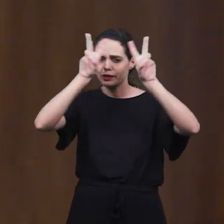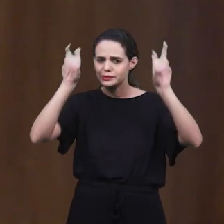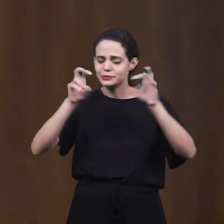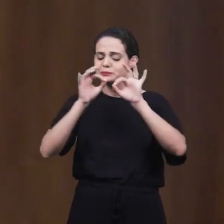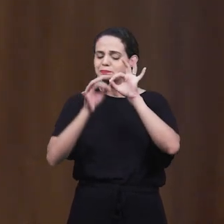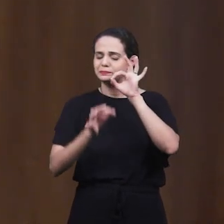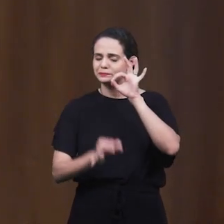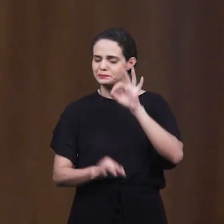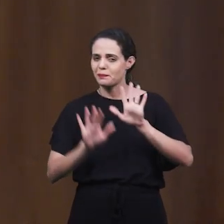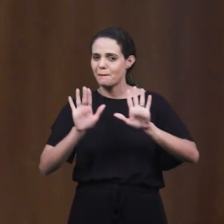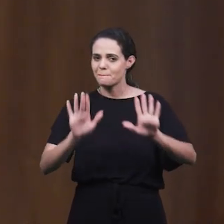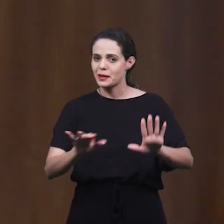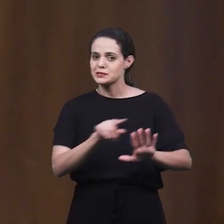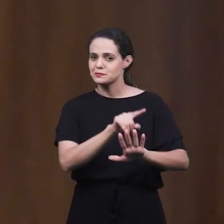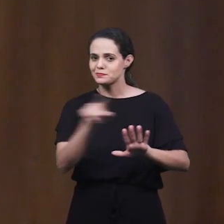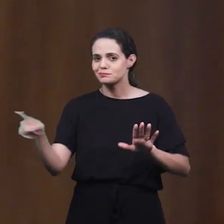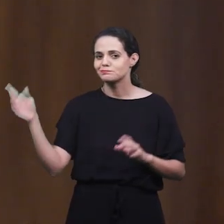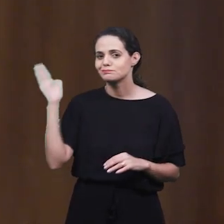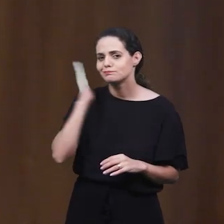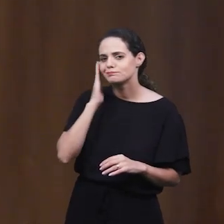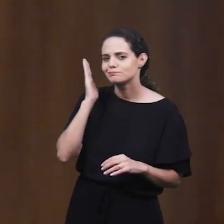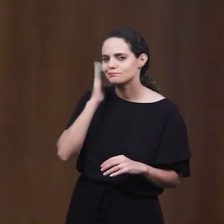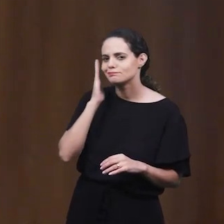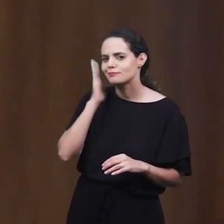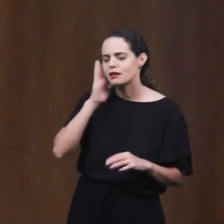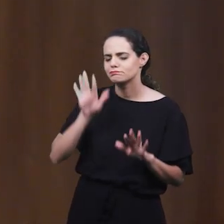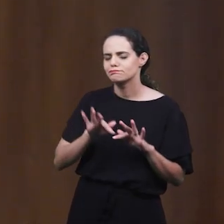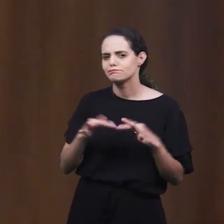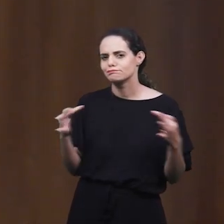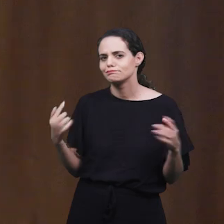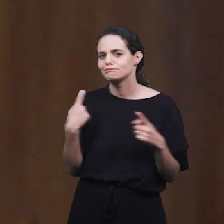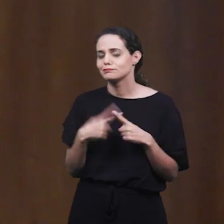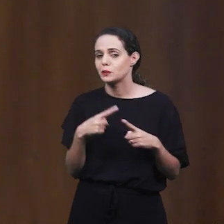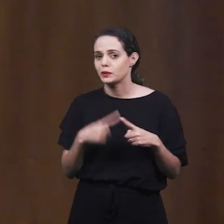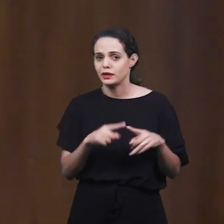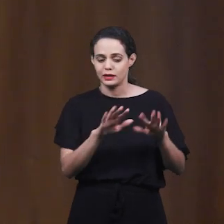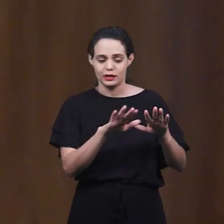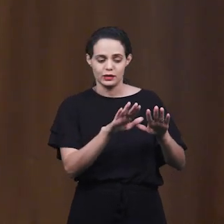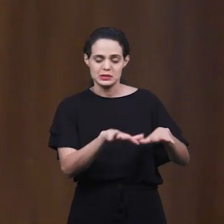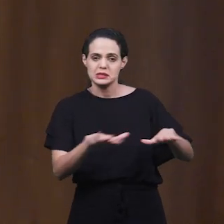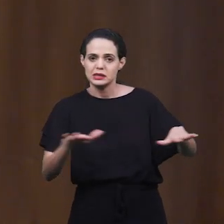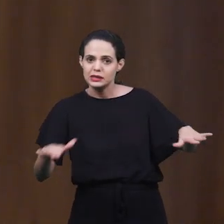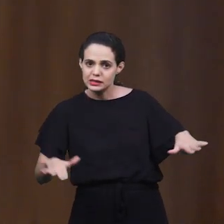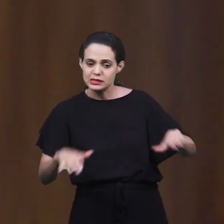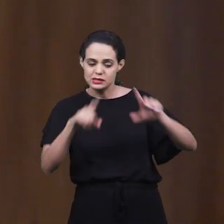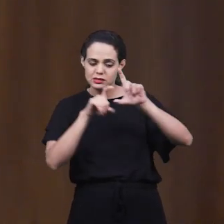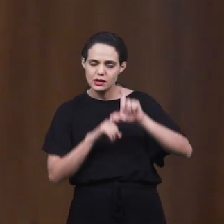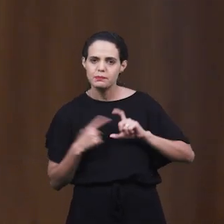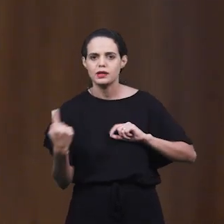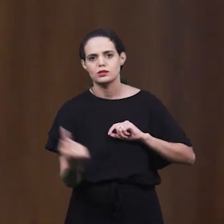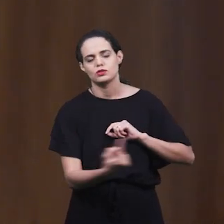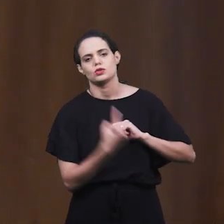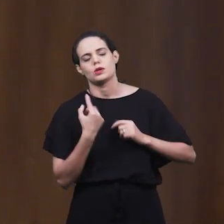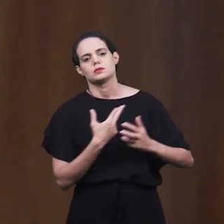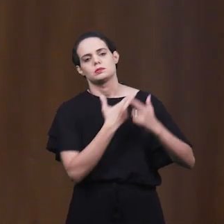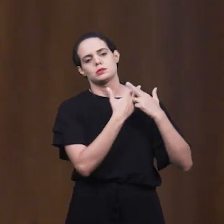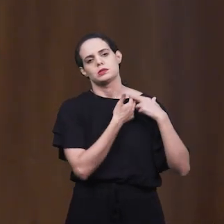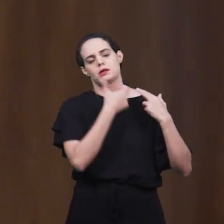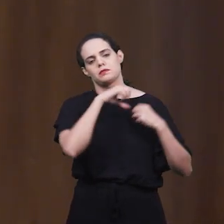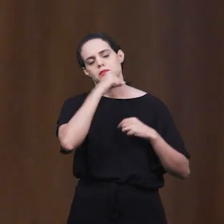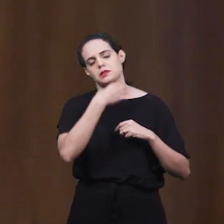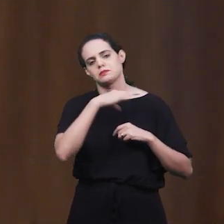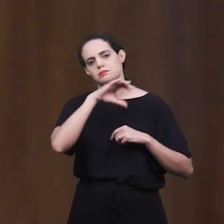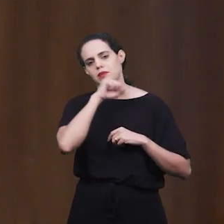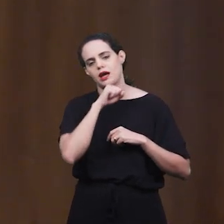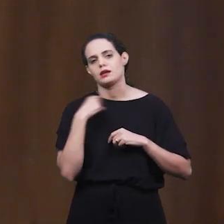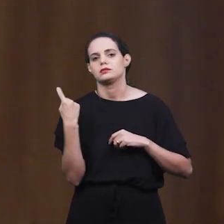os pais irresponsáveis, pois os pequenos são totalmente dependentes de nós. E o nosso dever é ensinar,